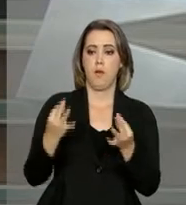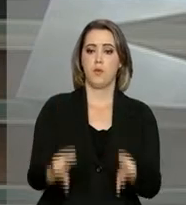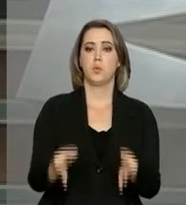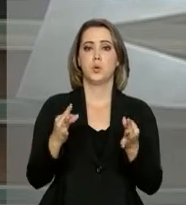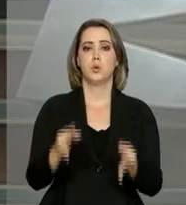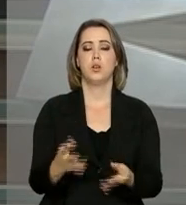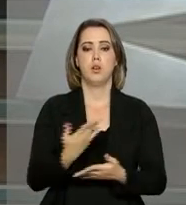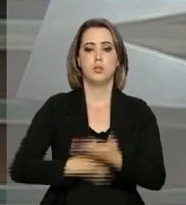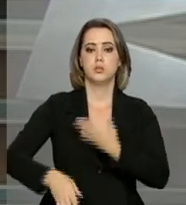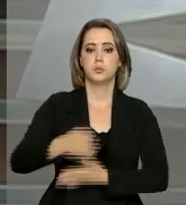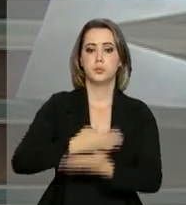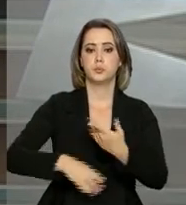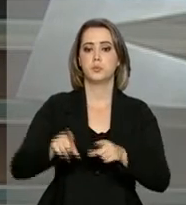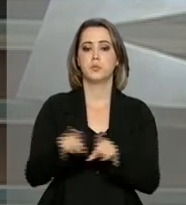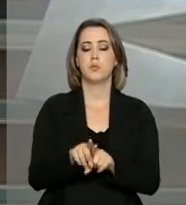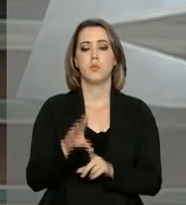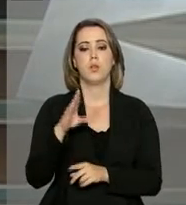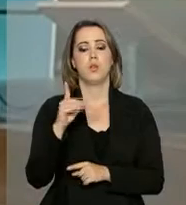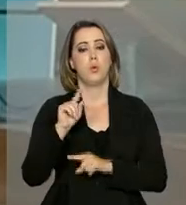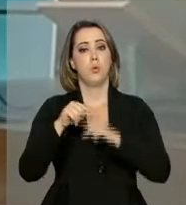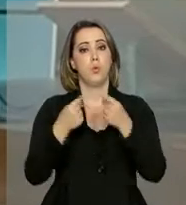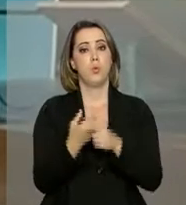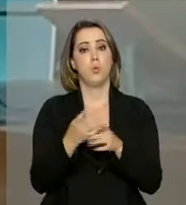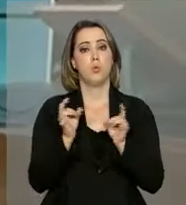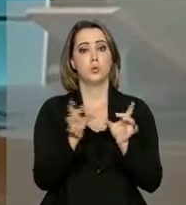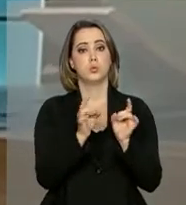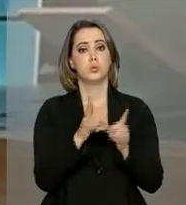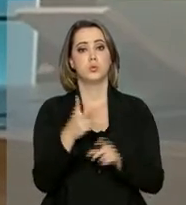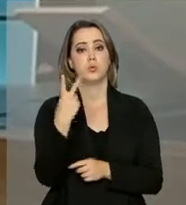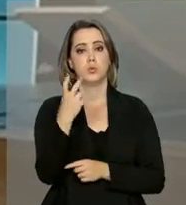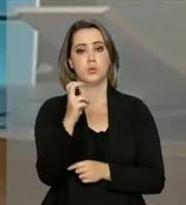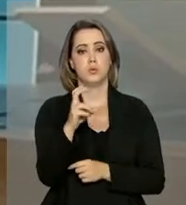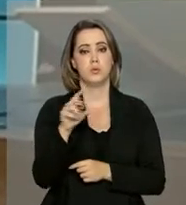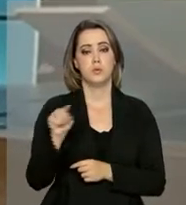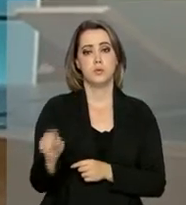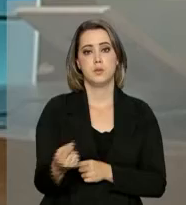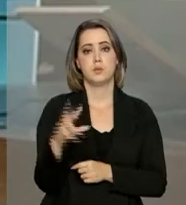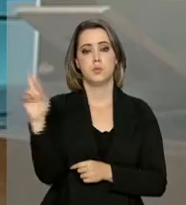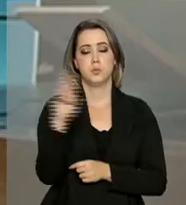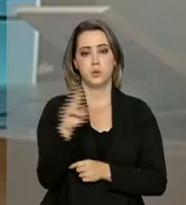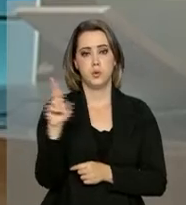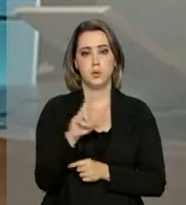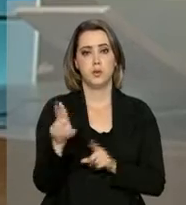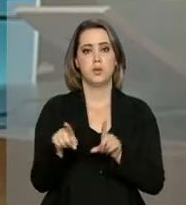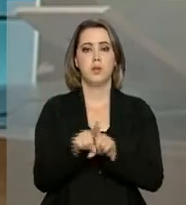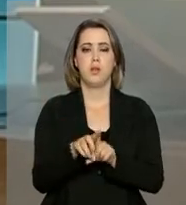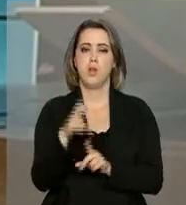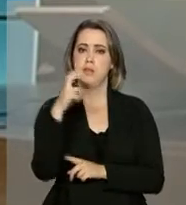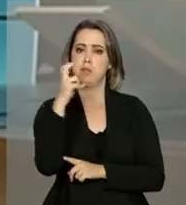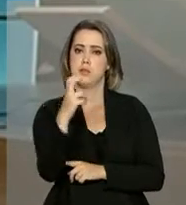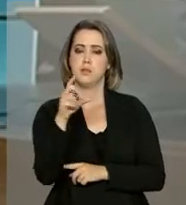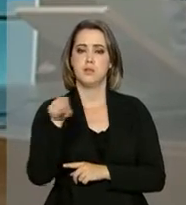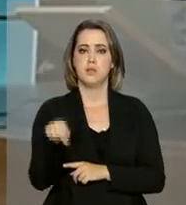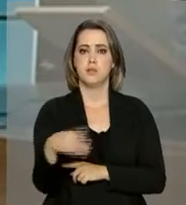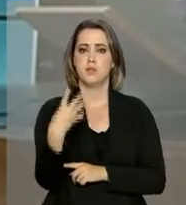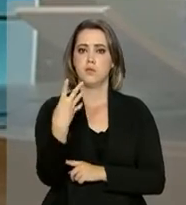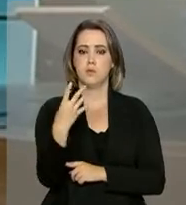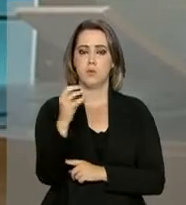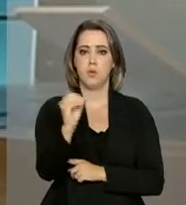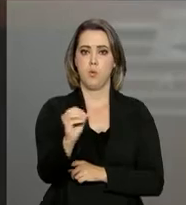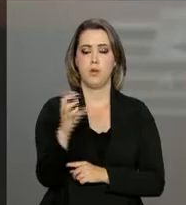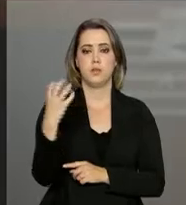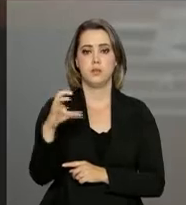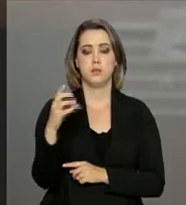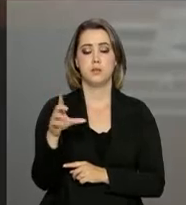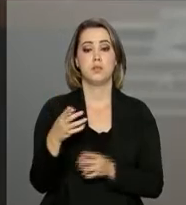pagamento mensal feito pelo consórcio vencedor será de 25 mil reais pela área e cinco reais e quarenta centavos por tonelada de